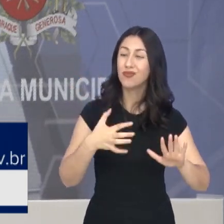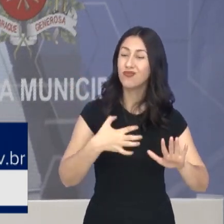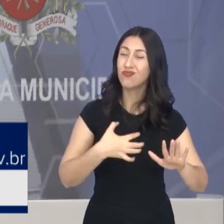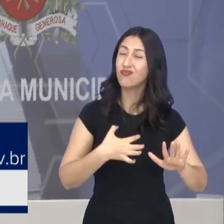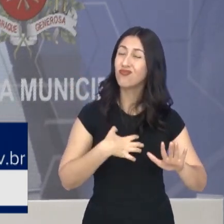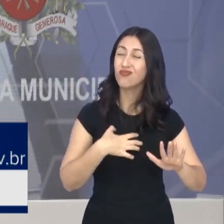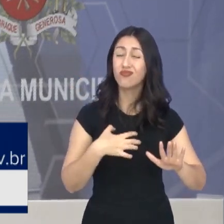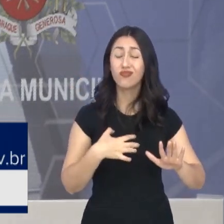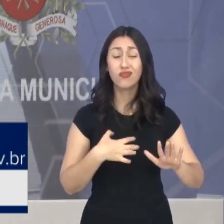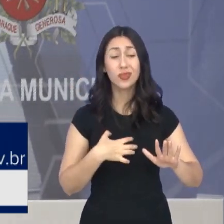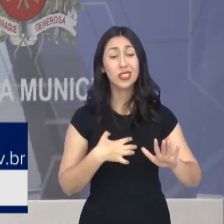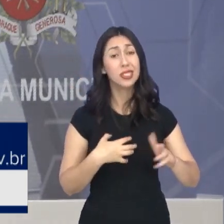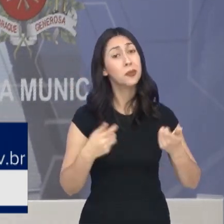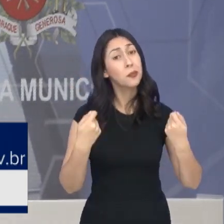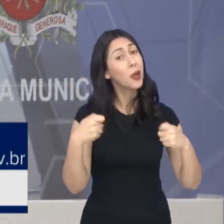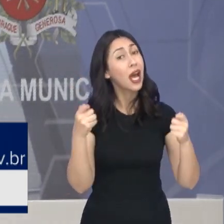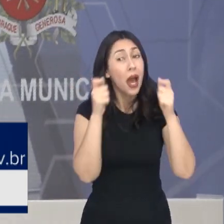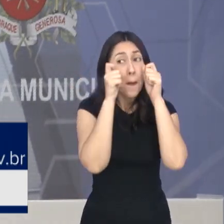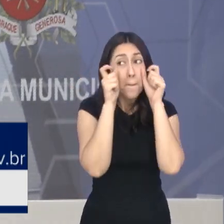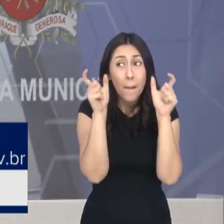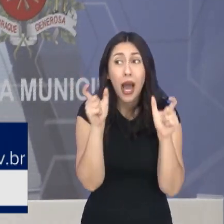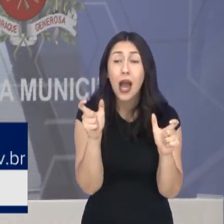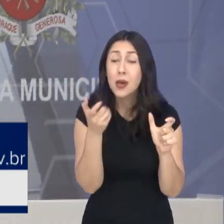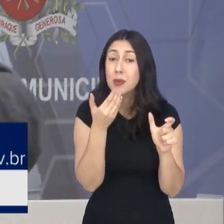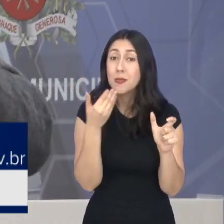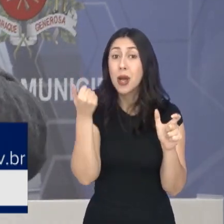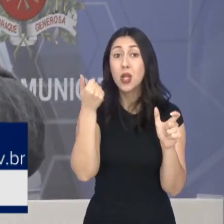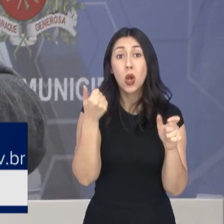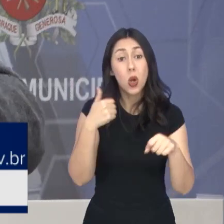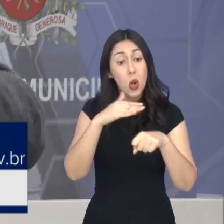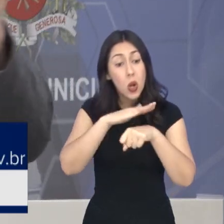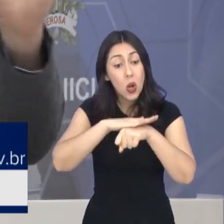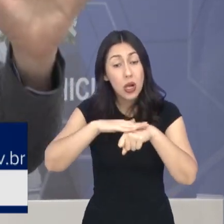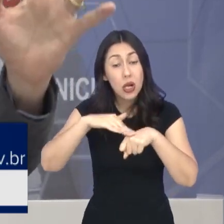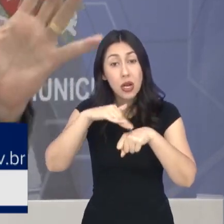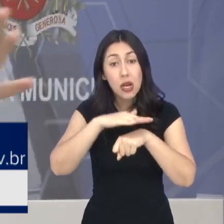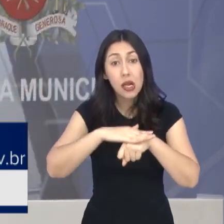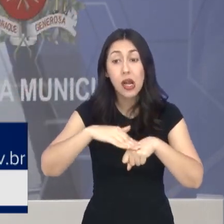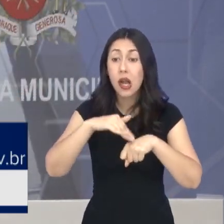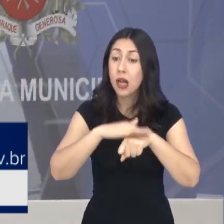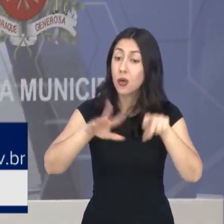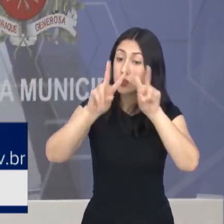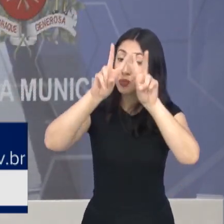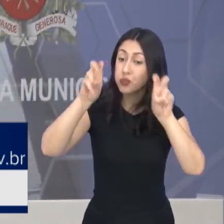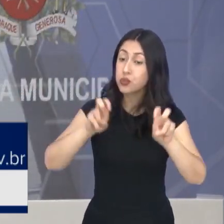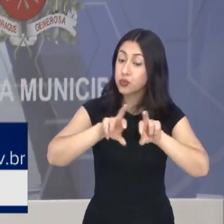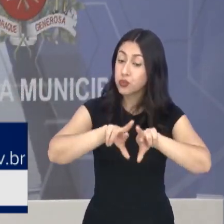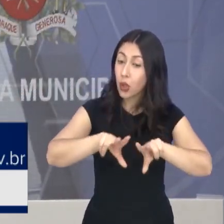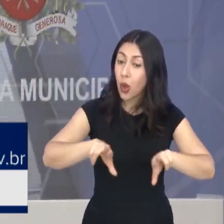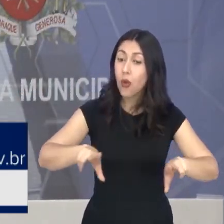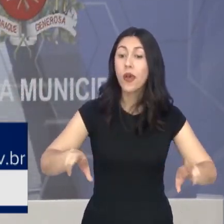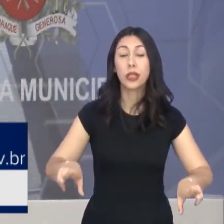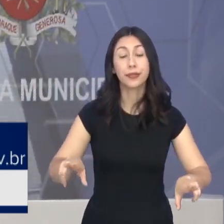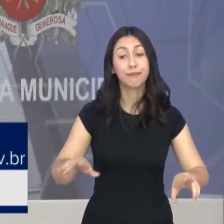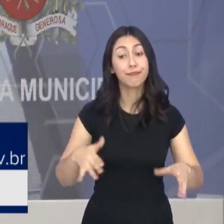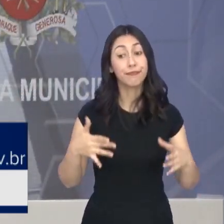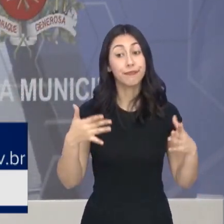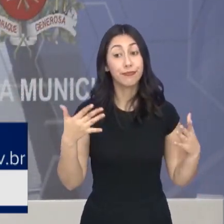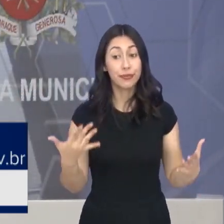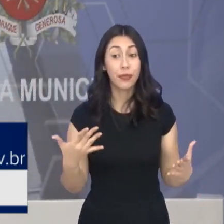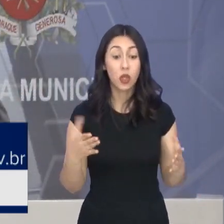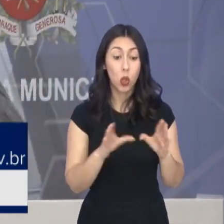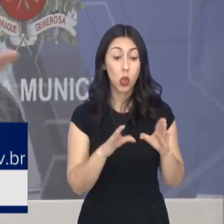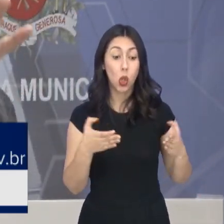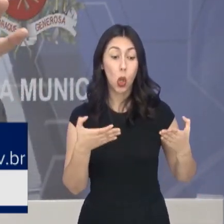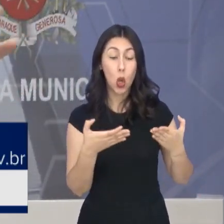uma atenção especial da administração pública, falta carinho para diversos assuntos que a gente vê. E ali, depois da frente